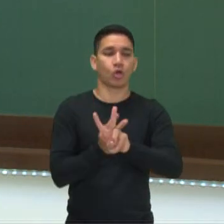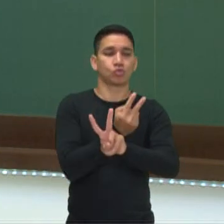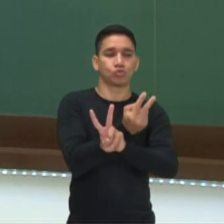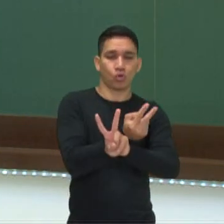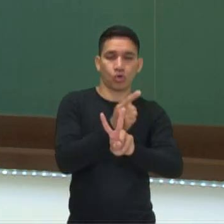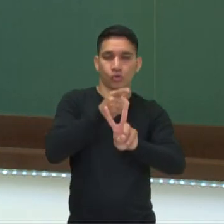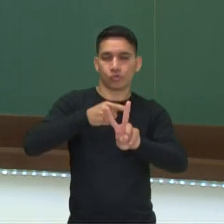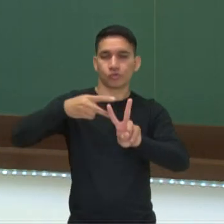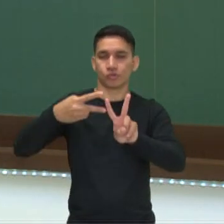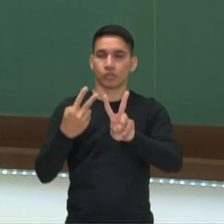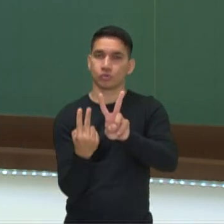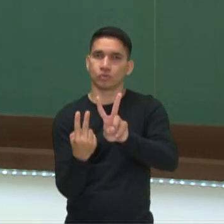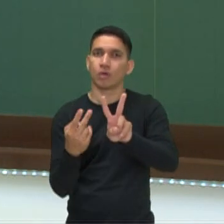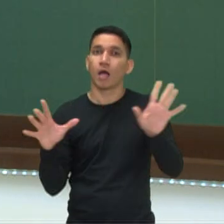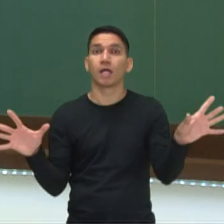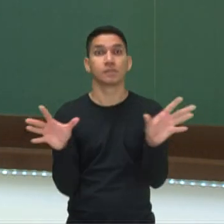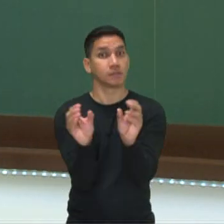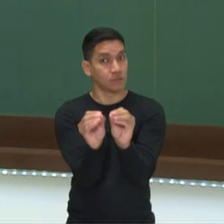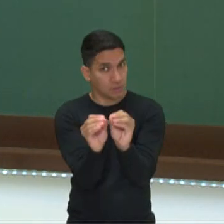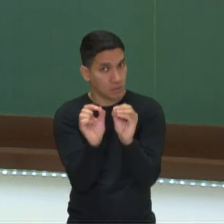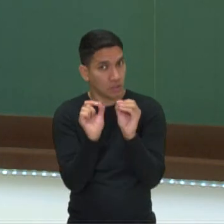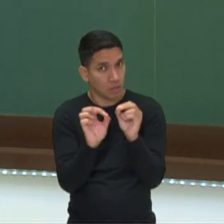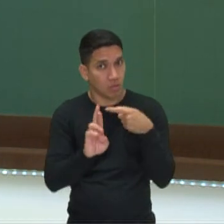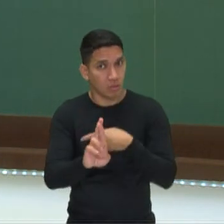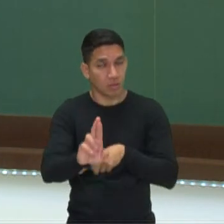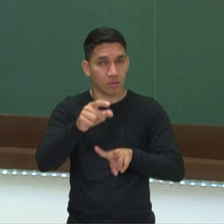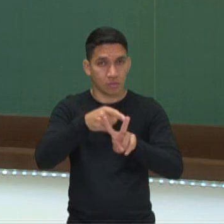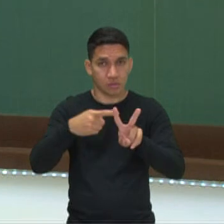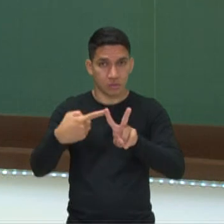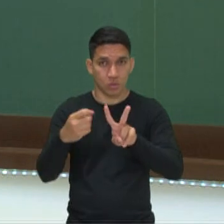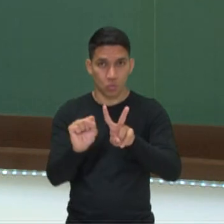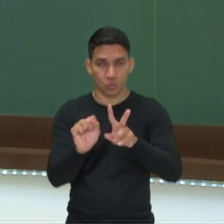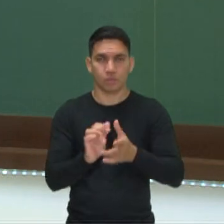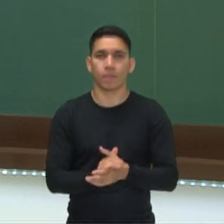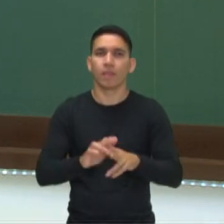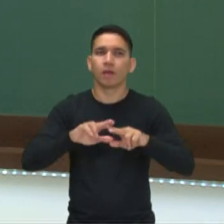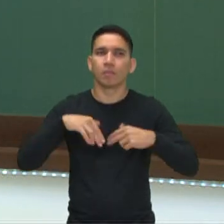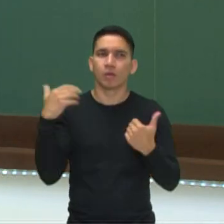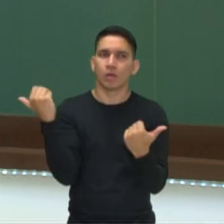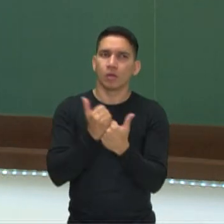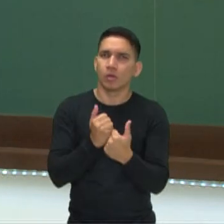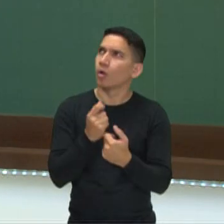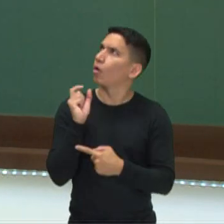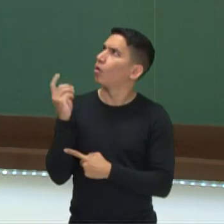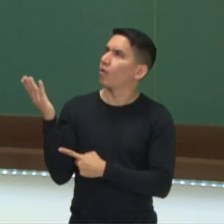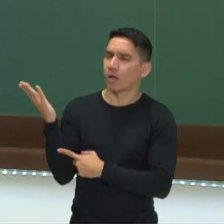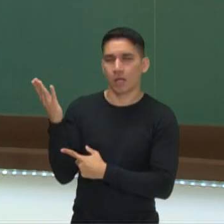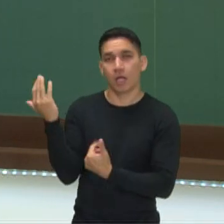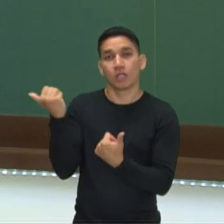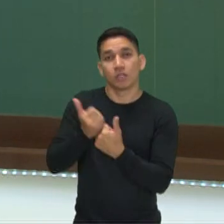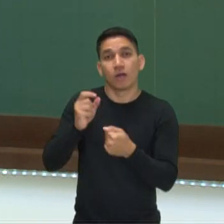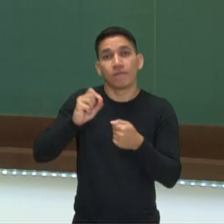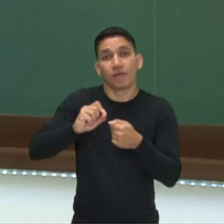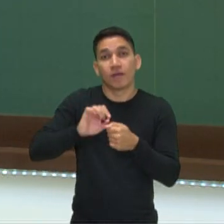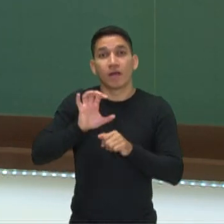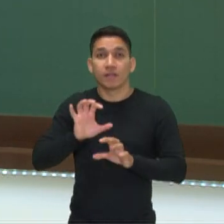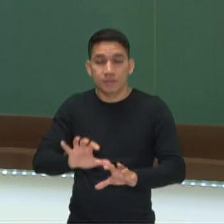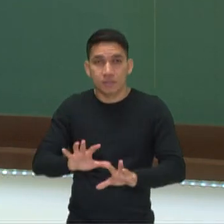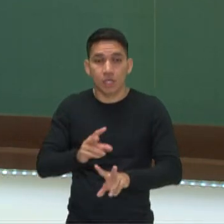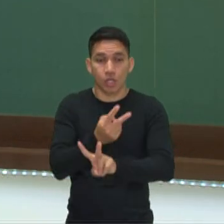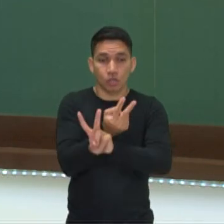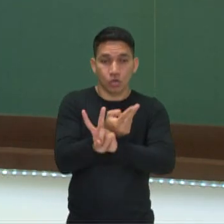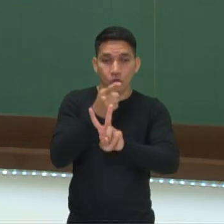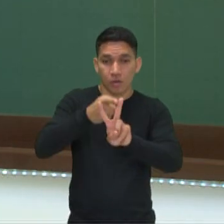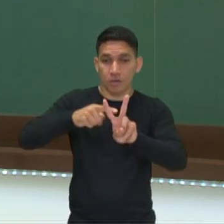na raiz. Então, eu estou simplificando o raiz de 8. Então, no lugar de raiz de 8, eu vou usar 2 raiz de 2, porque as minhas respostas